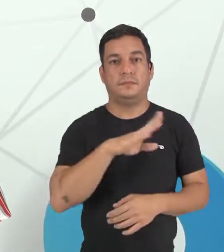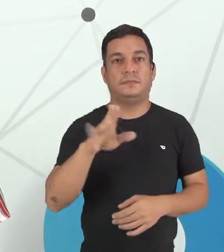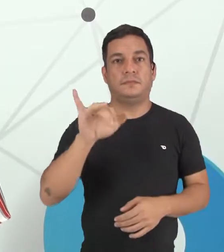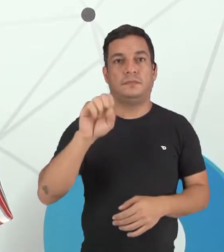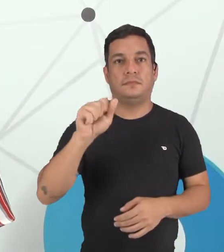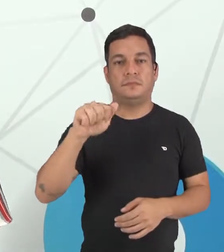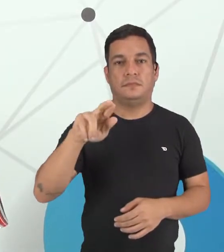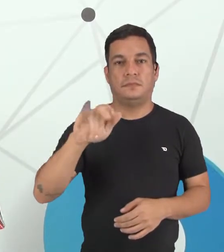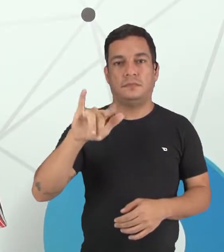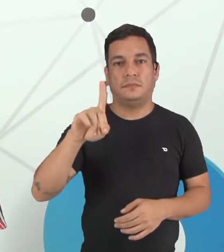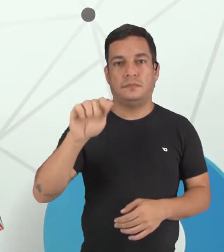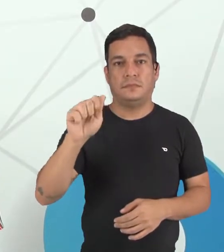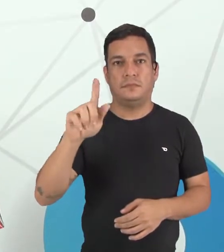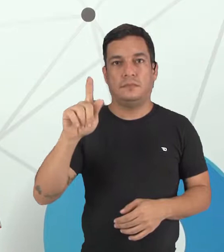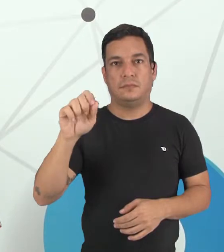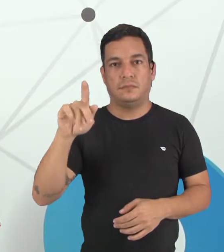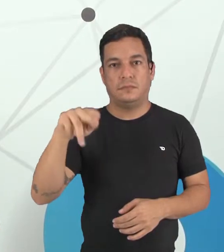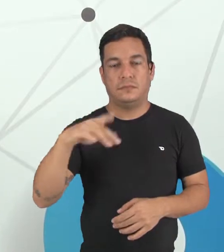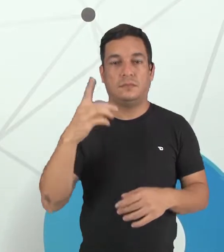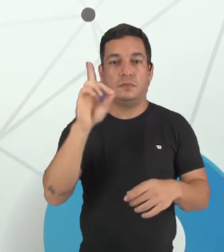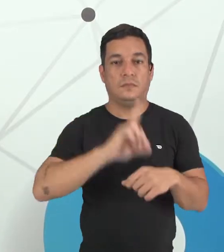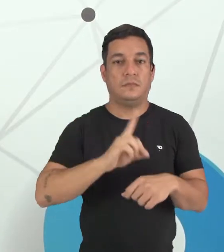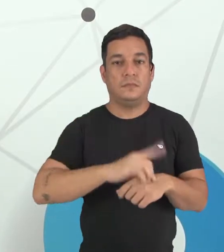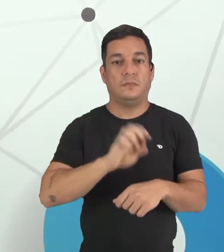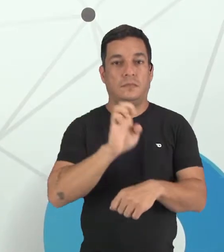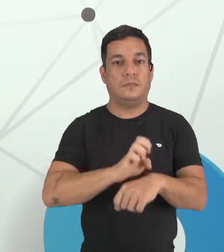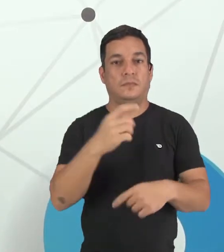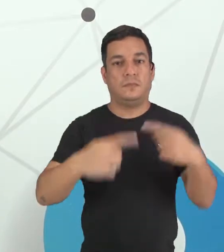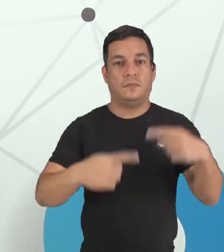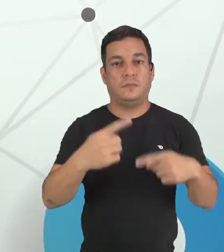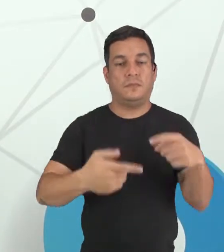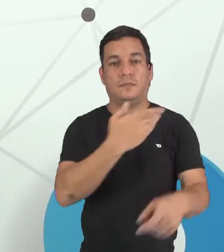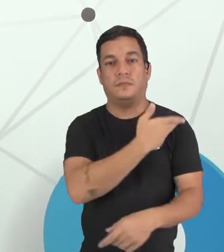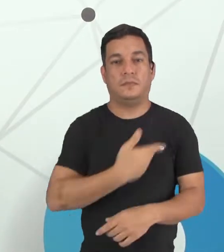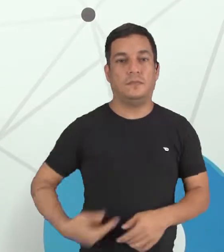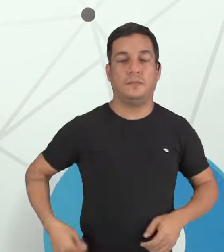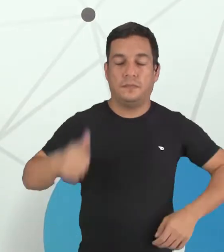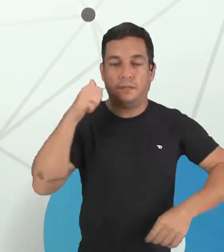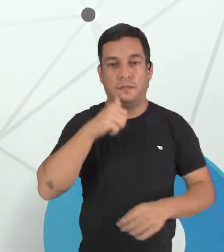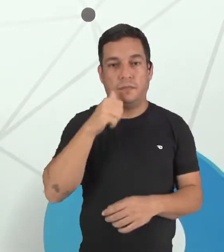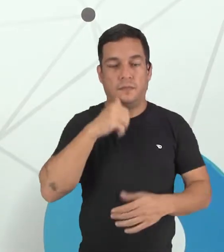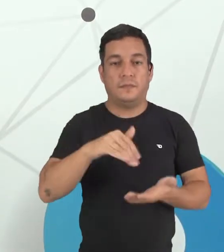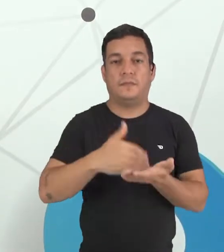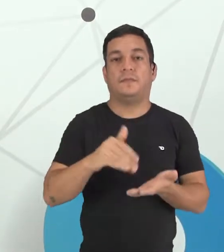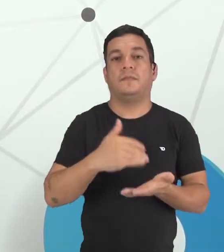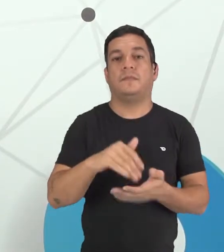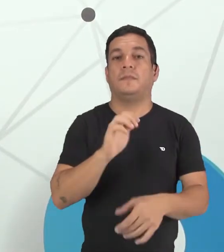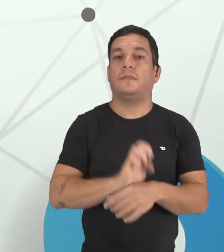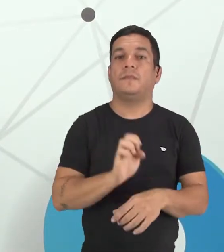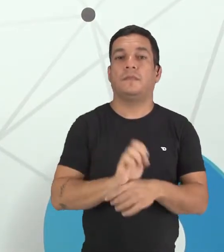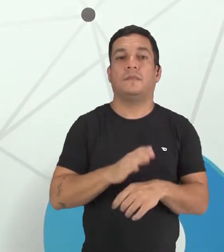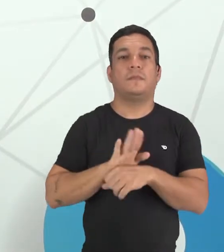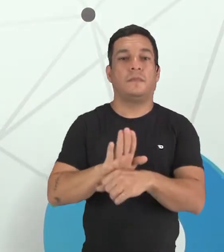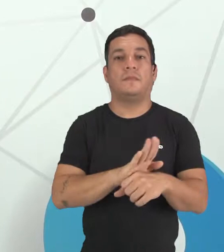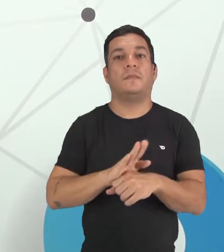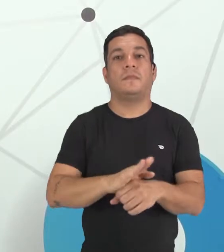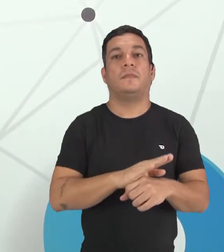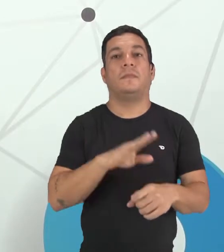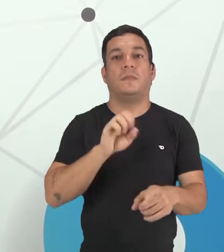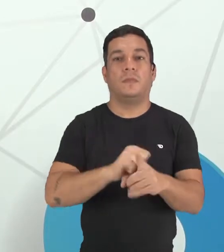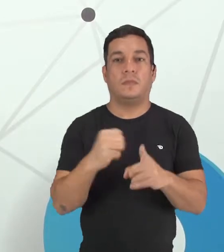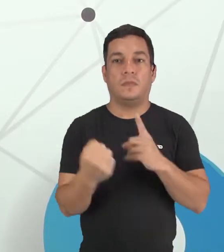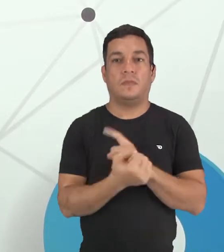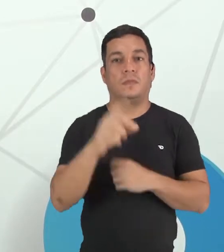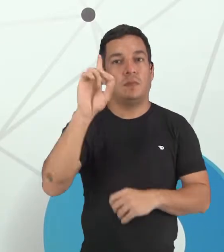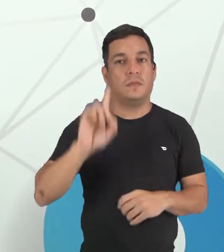Eu sou Isnailda Gondim, diretora estadual de Políticas Públicas para as Mulheres, da Secretaria de Estado de Assistência Social